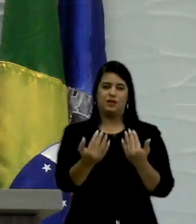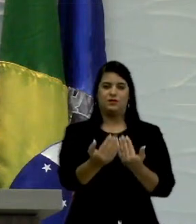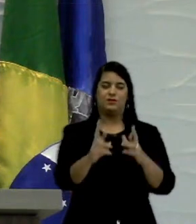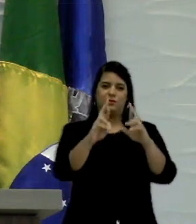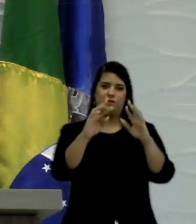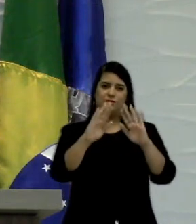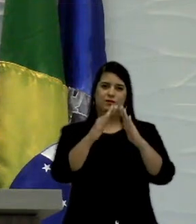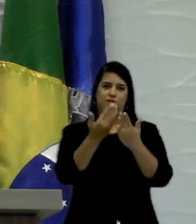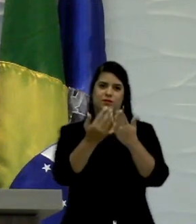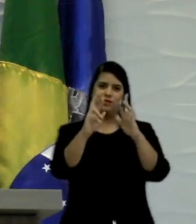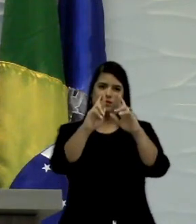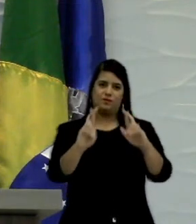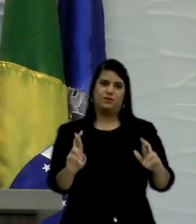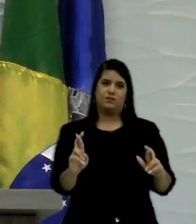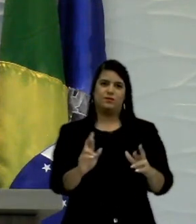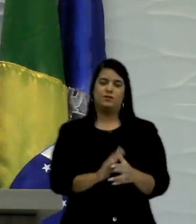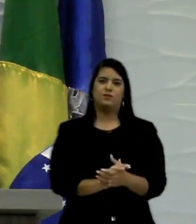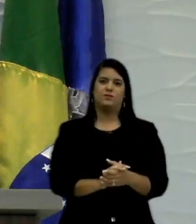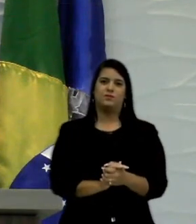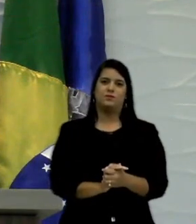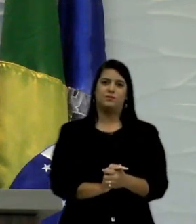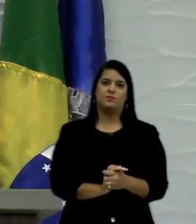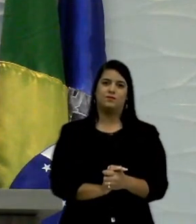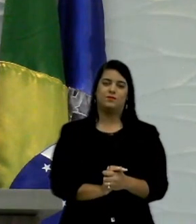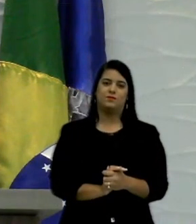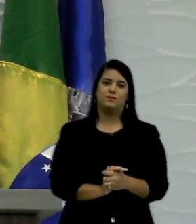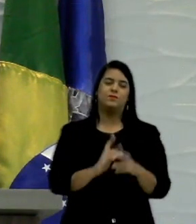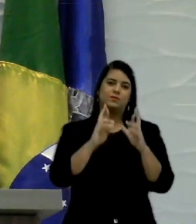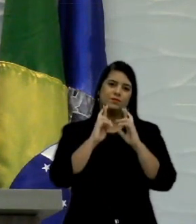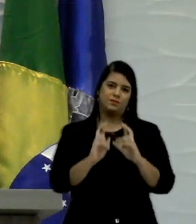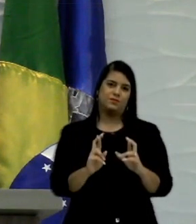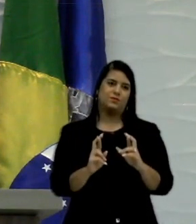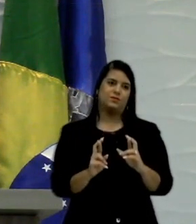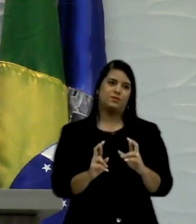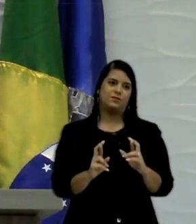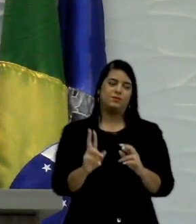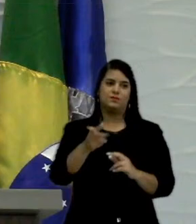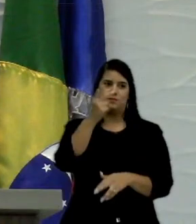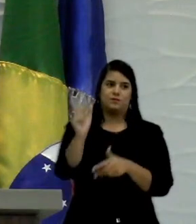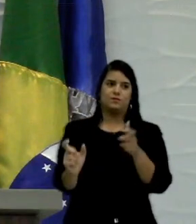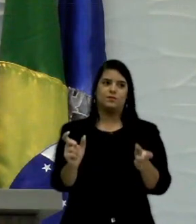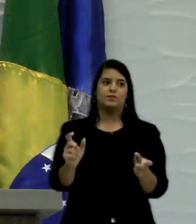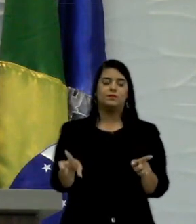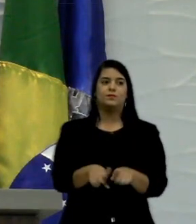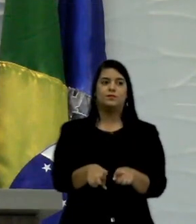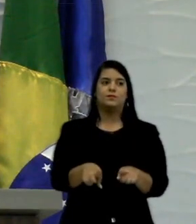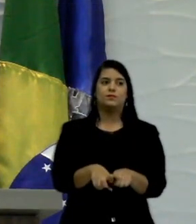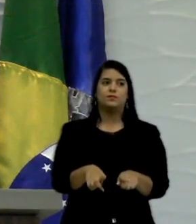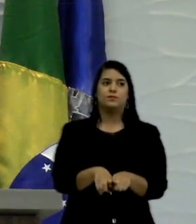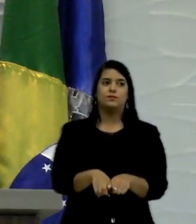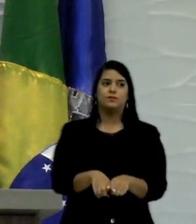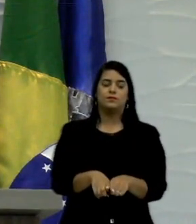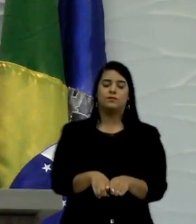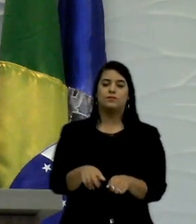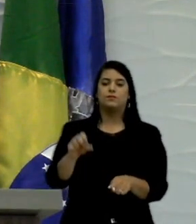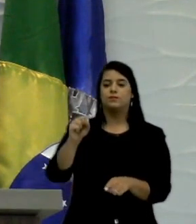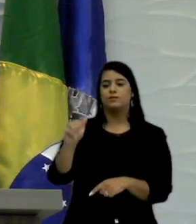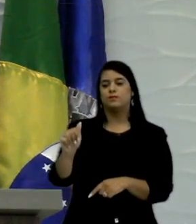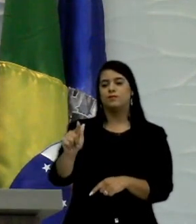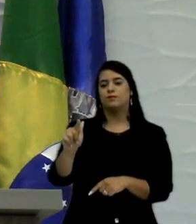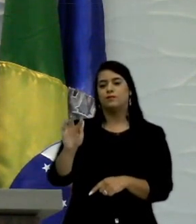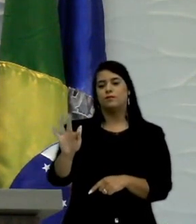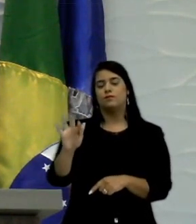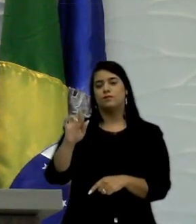nosso recado para os nossos agricultores e agricultoras. E também, ainda falando do Garantia Safra, dizer que ontem